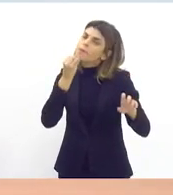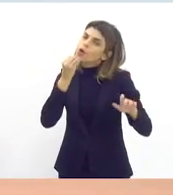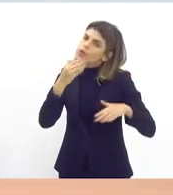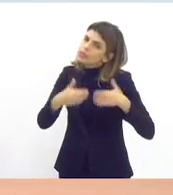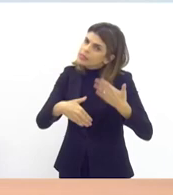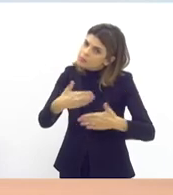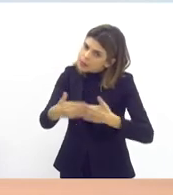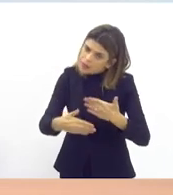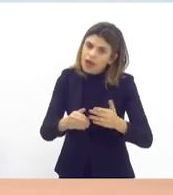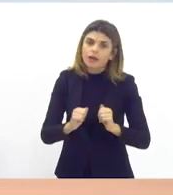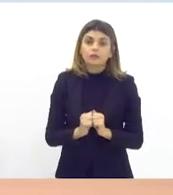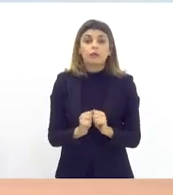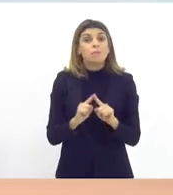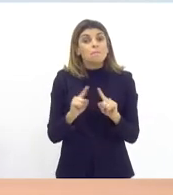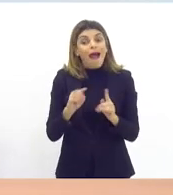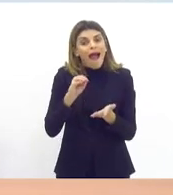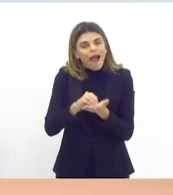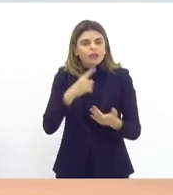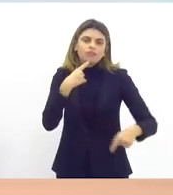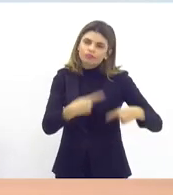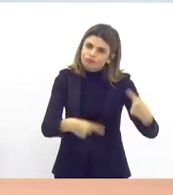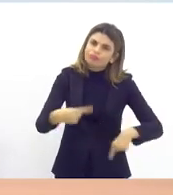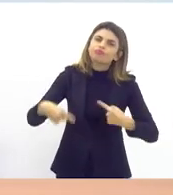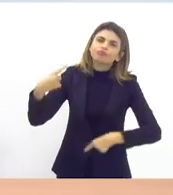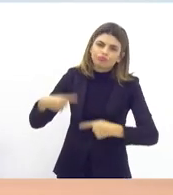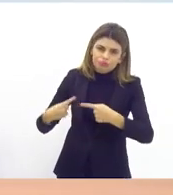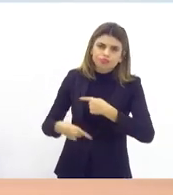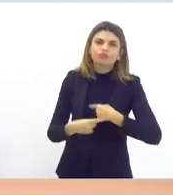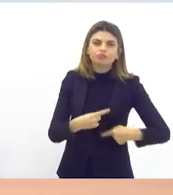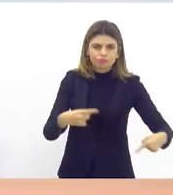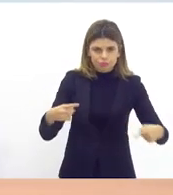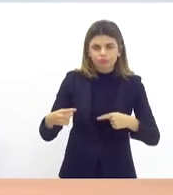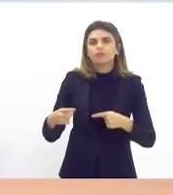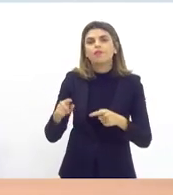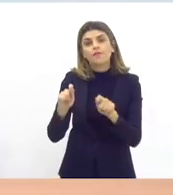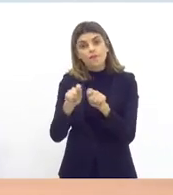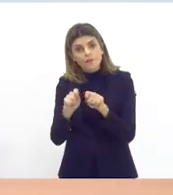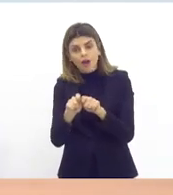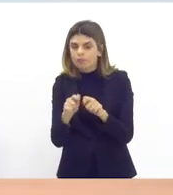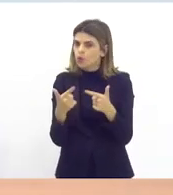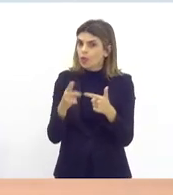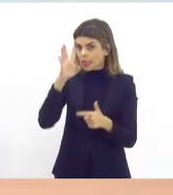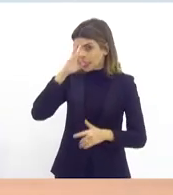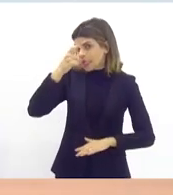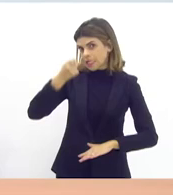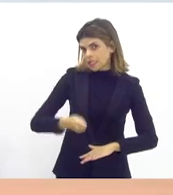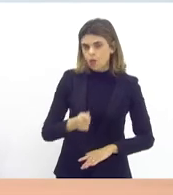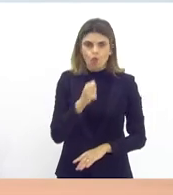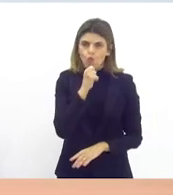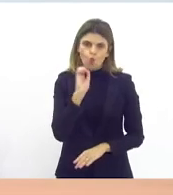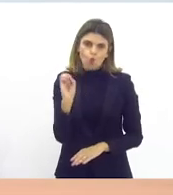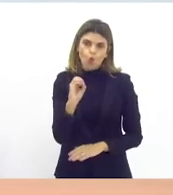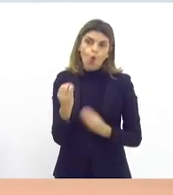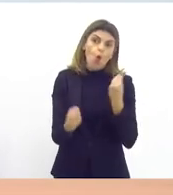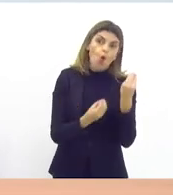possibilidade também. Mas isso está em aberto, tem essa posição do Concefaz, mas não tem uma decisão sobre